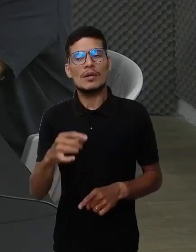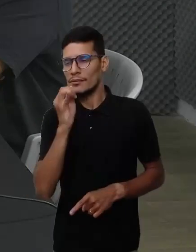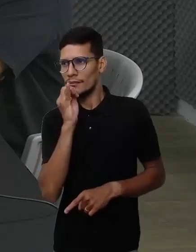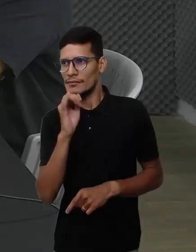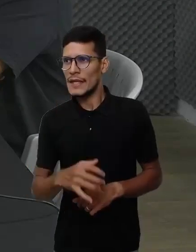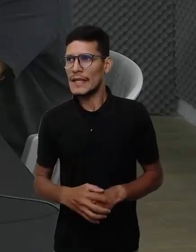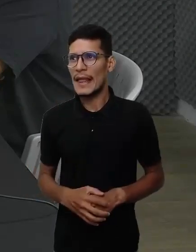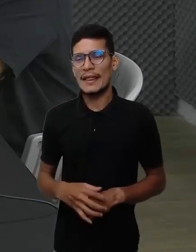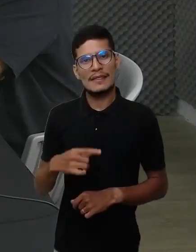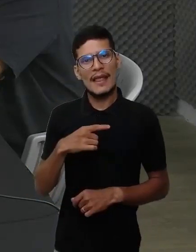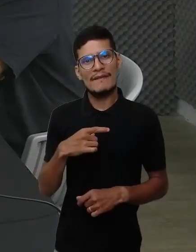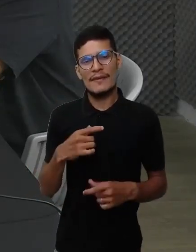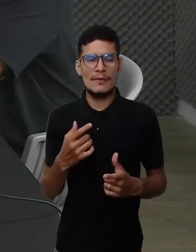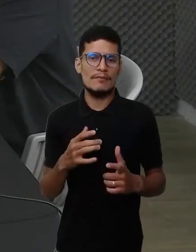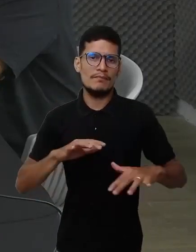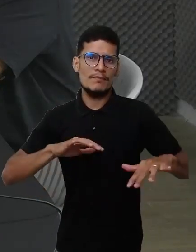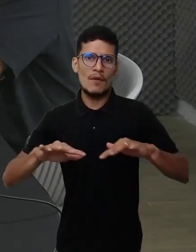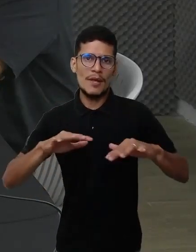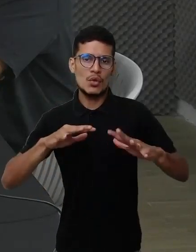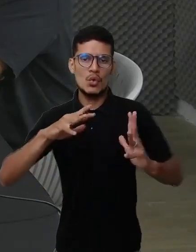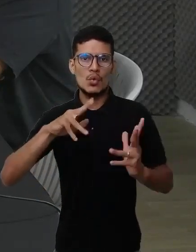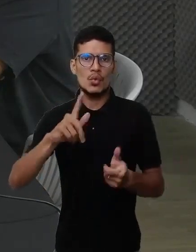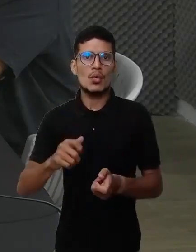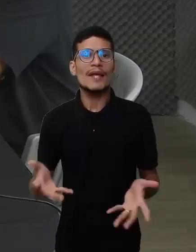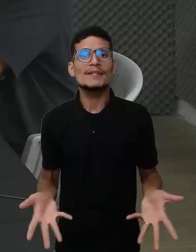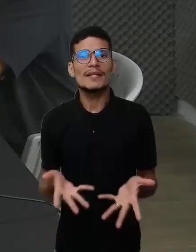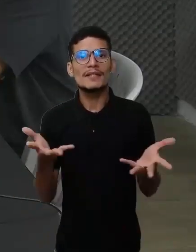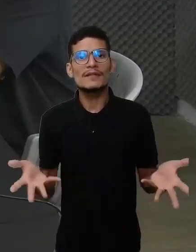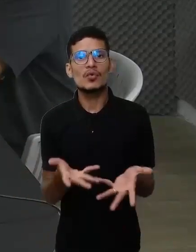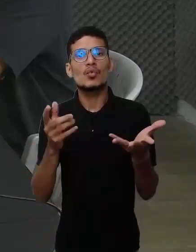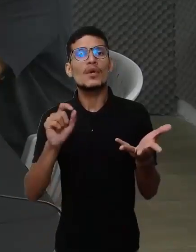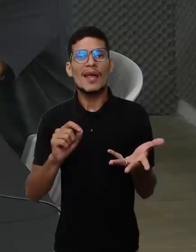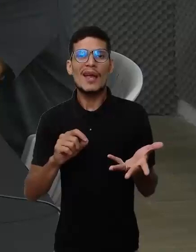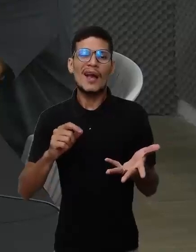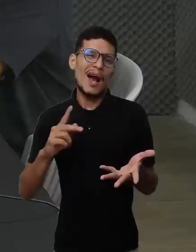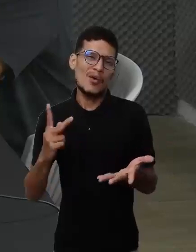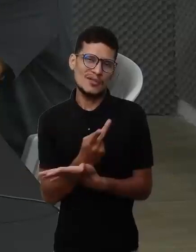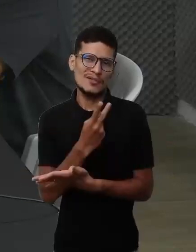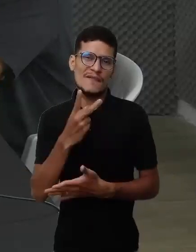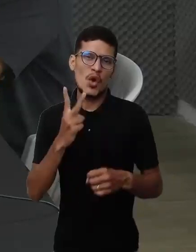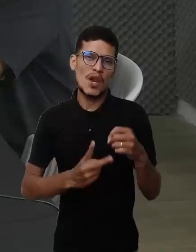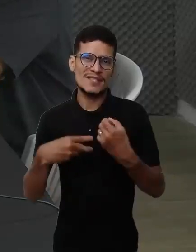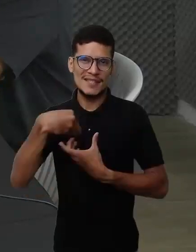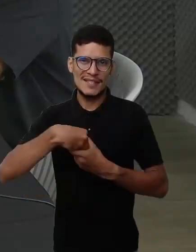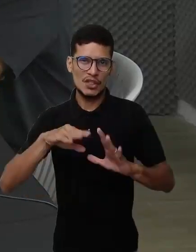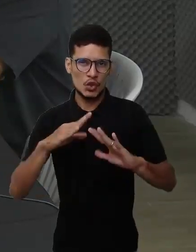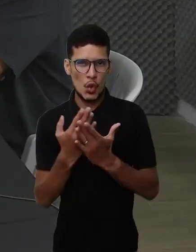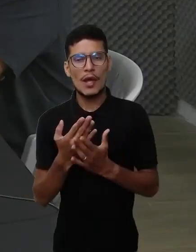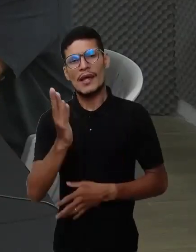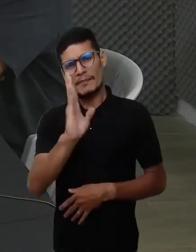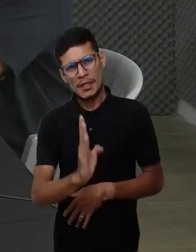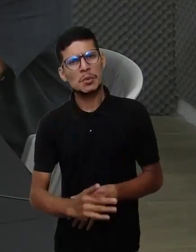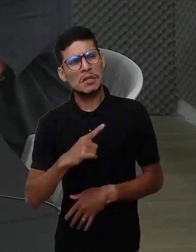grande levante mundial a partir do incentivo a atos de violência nas escolas. Você lembra disso? Uhum. E o Brasil, durante uma